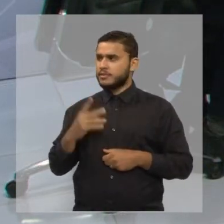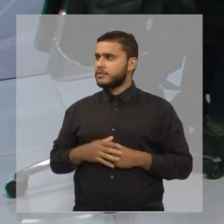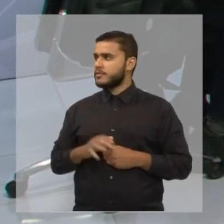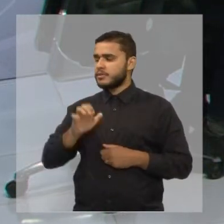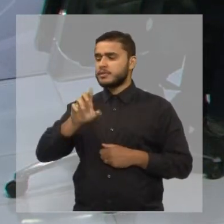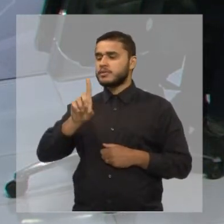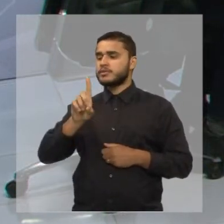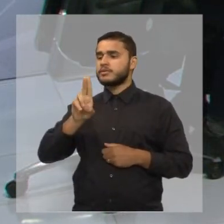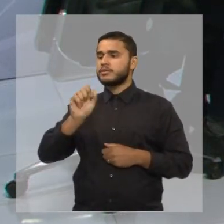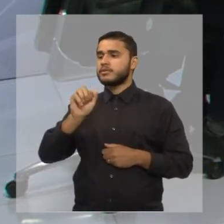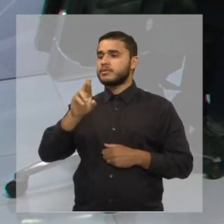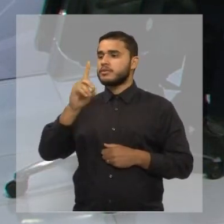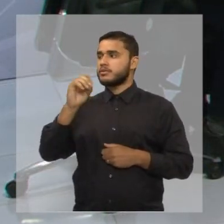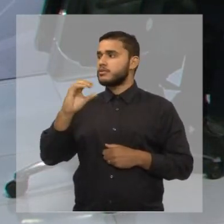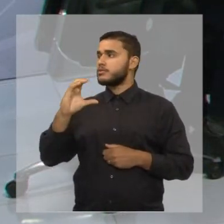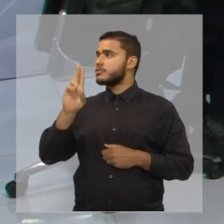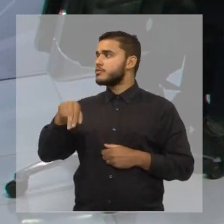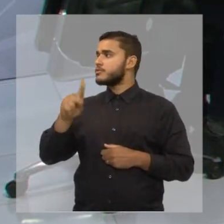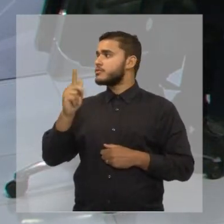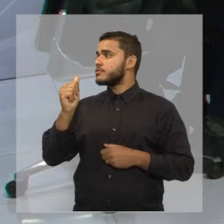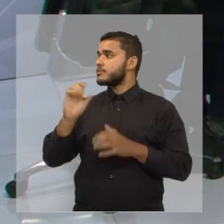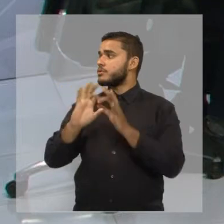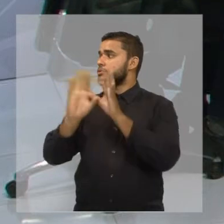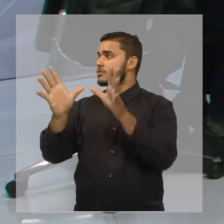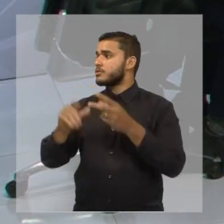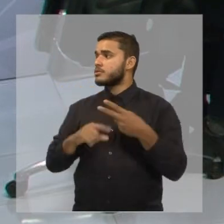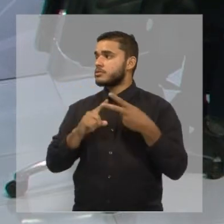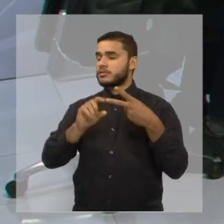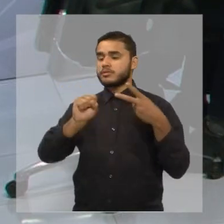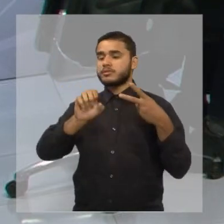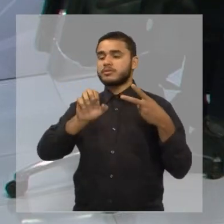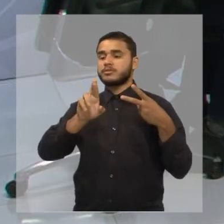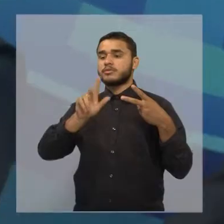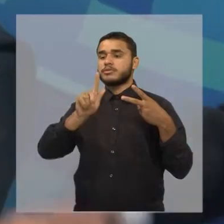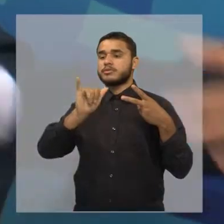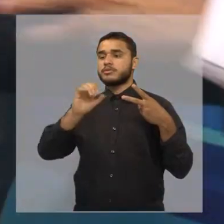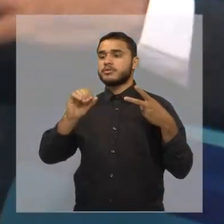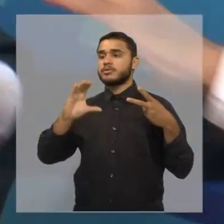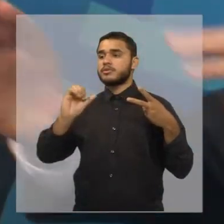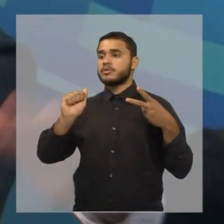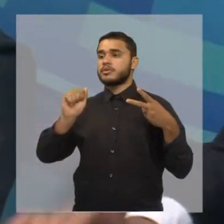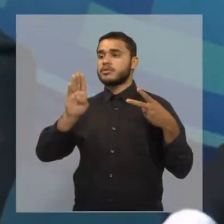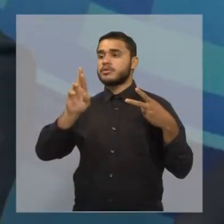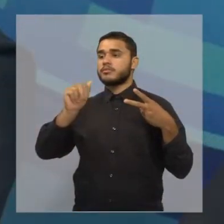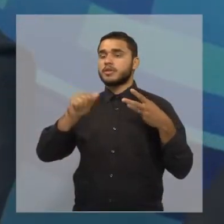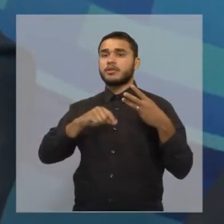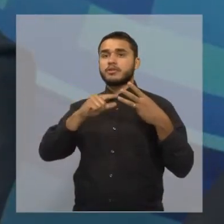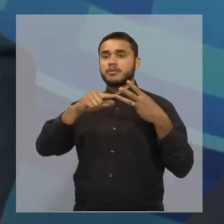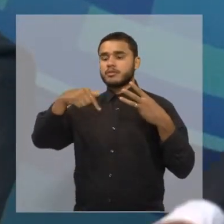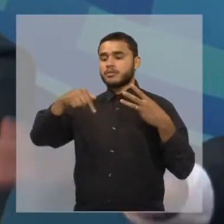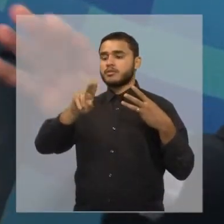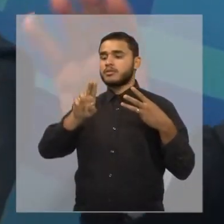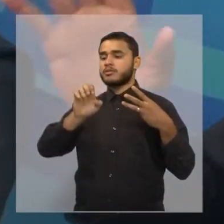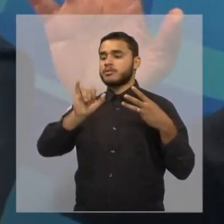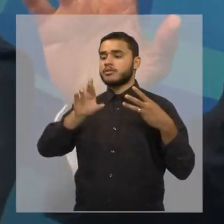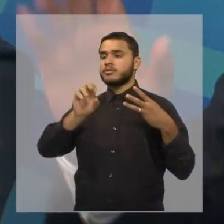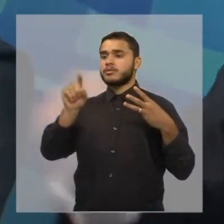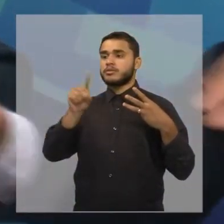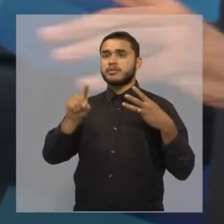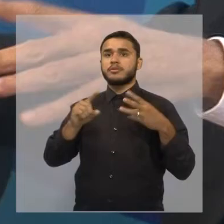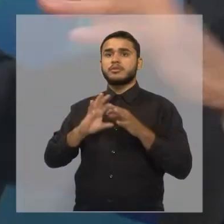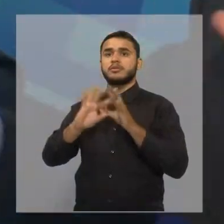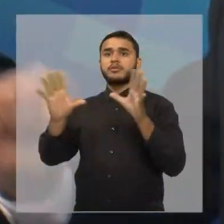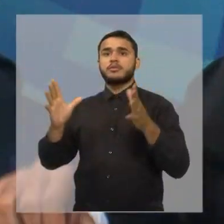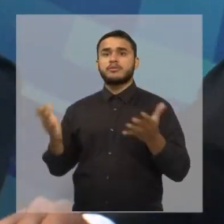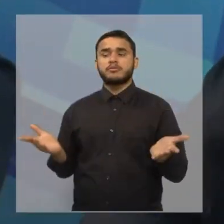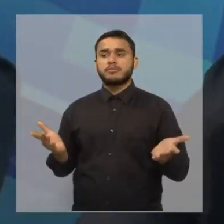Eduardo Cunha livre, Sérgio Cabral livre, Queiroz livre. Eu não vi ninguém dizer